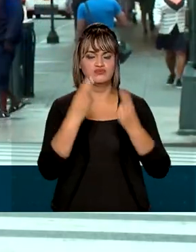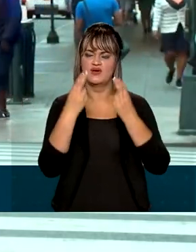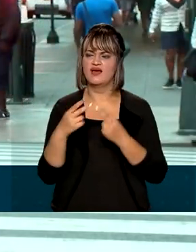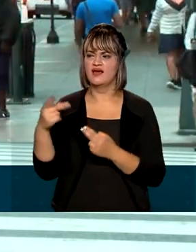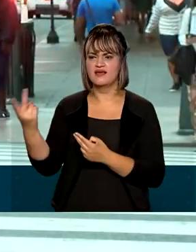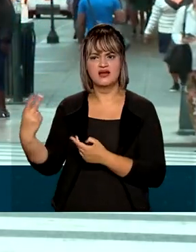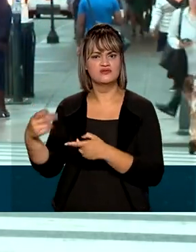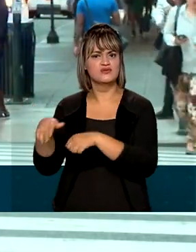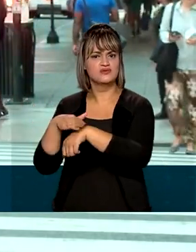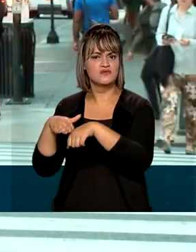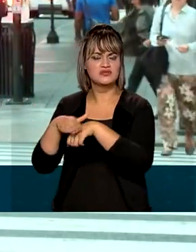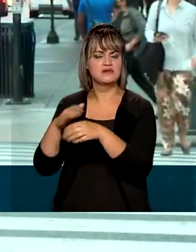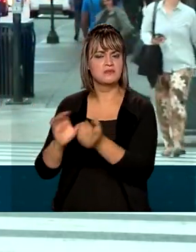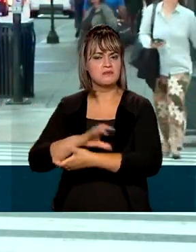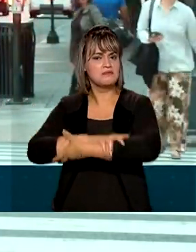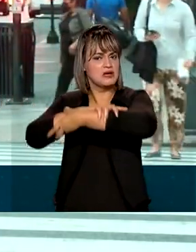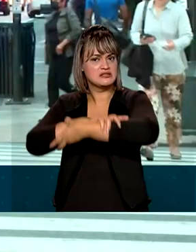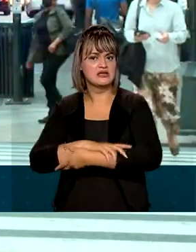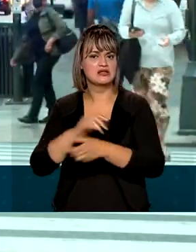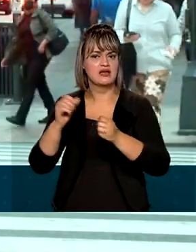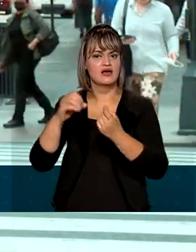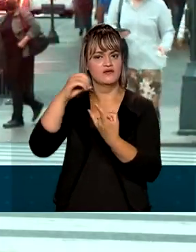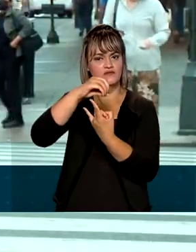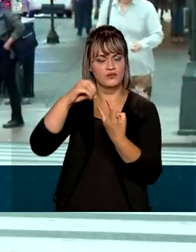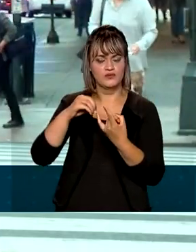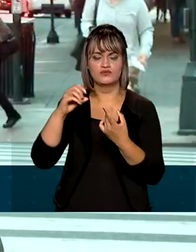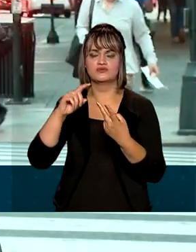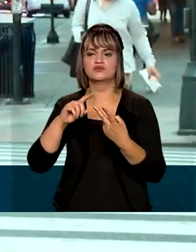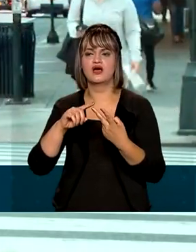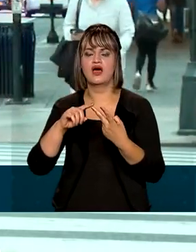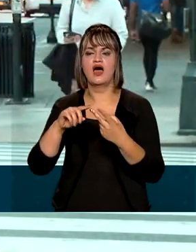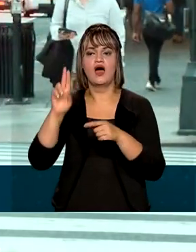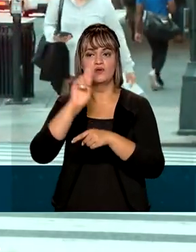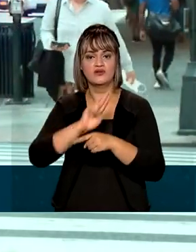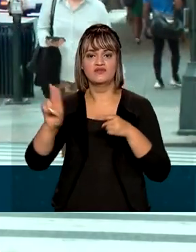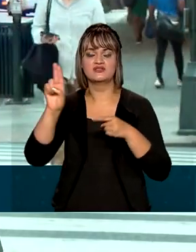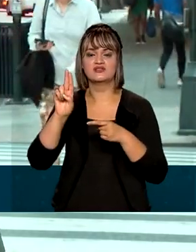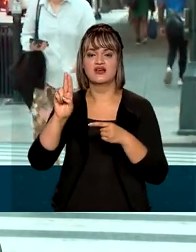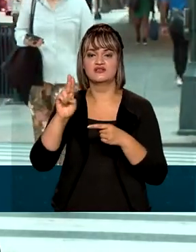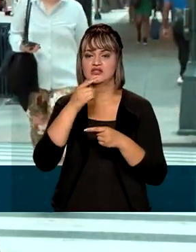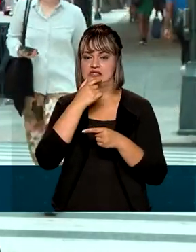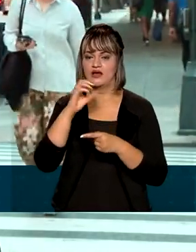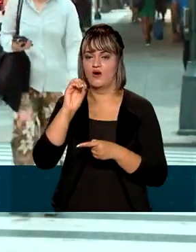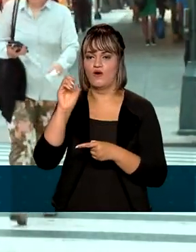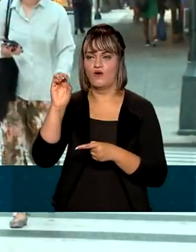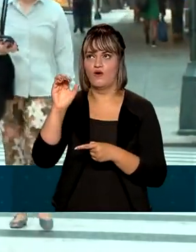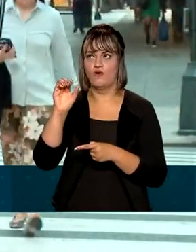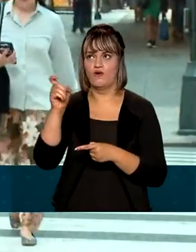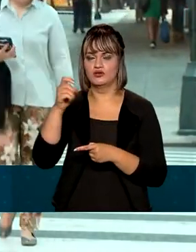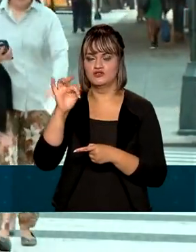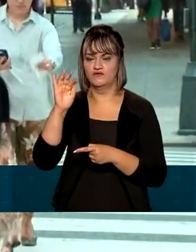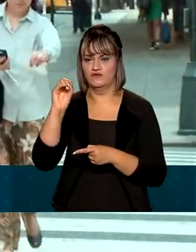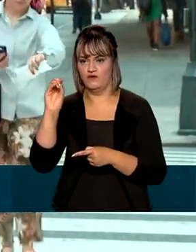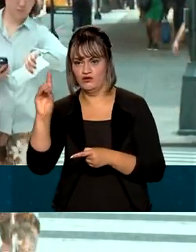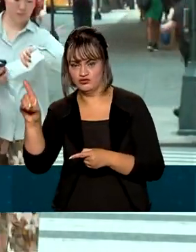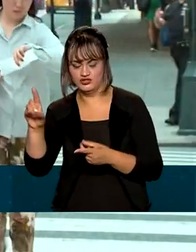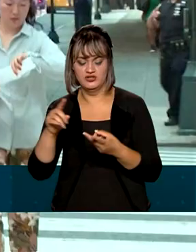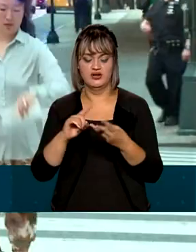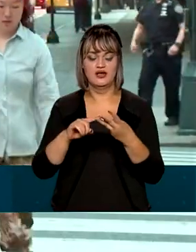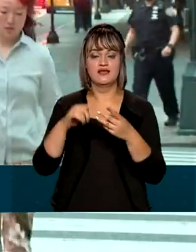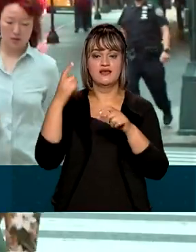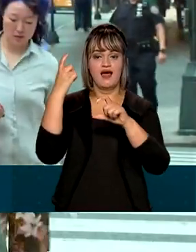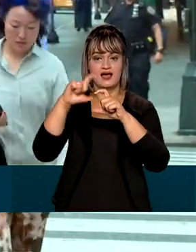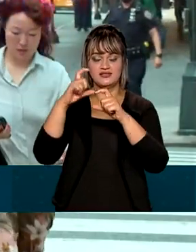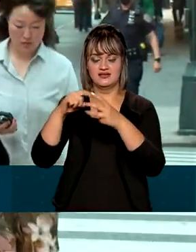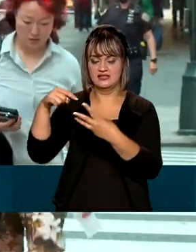trataram também sobre uma parceria entre a Fiocruz uma única a universidade inglesa de Oz for e Astra zeneca que